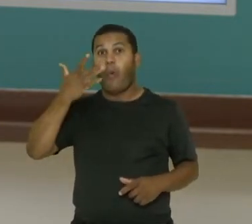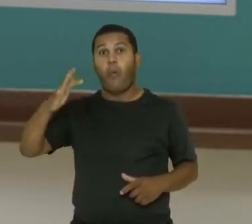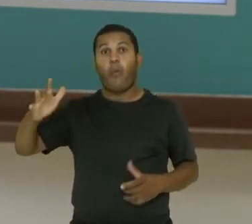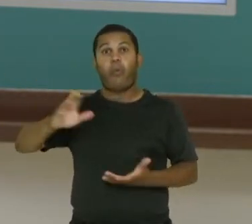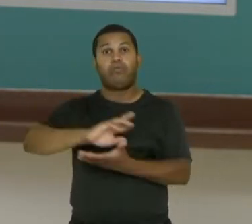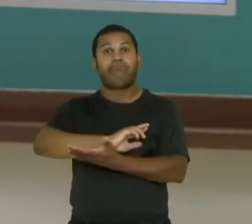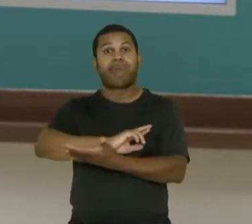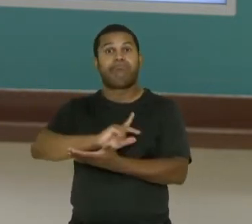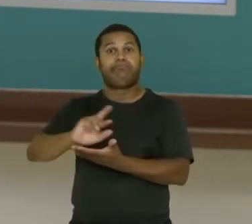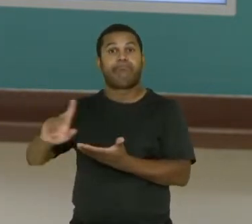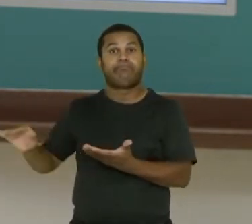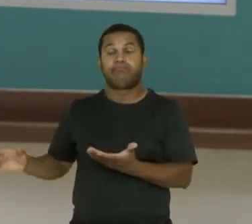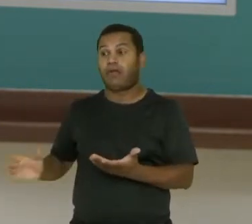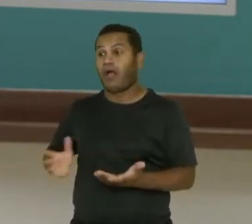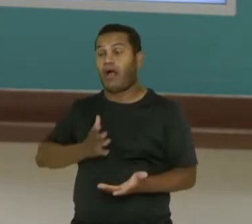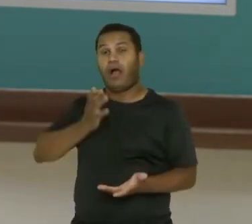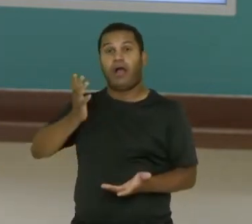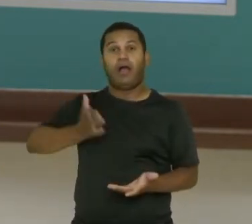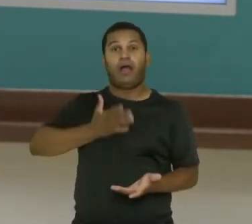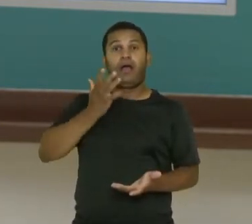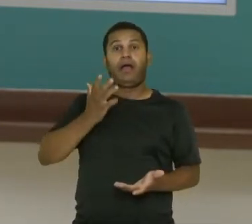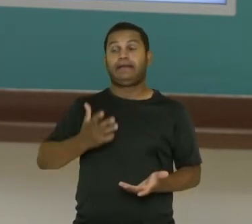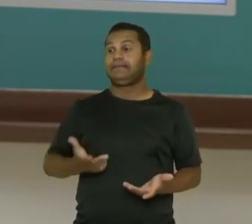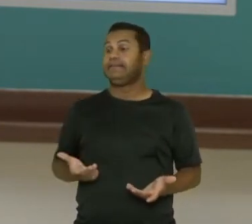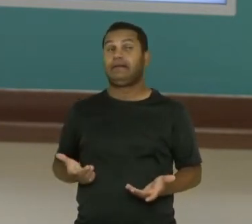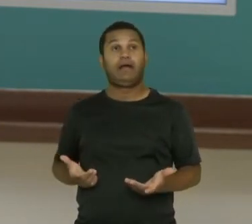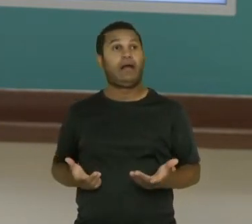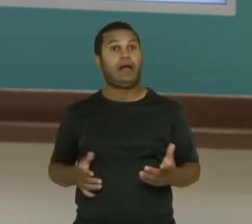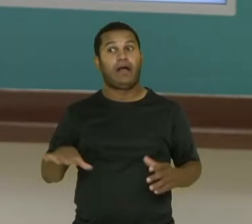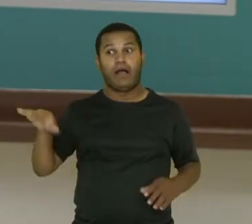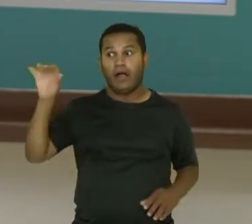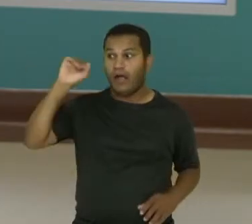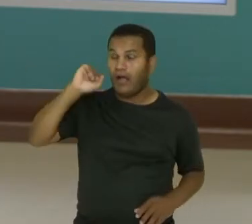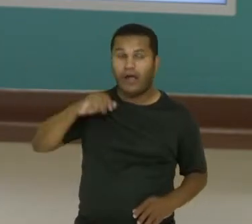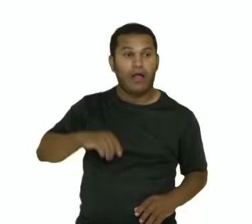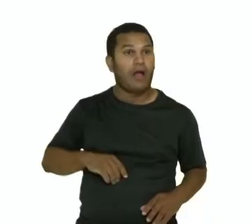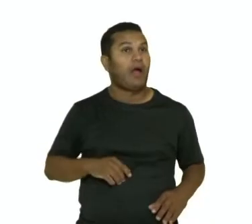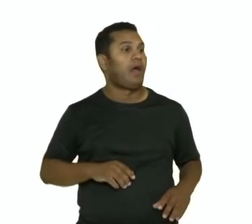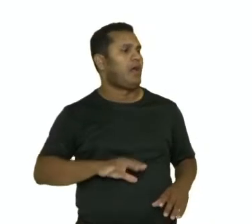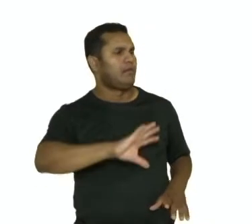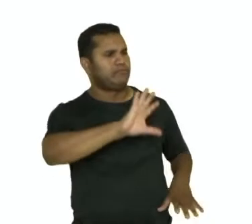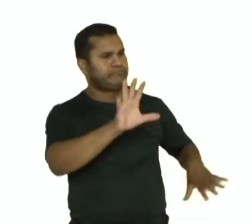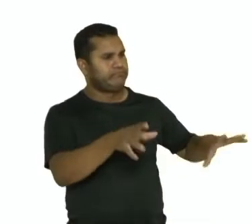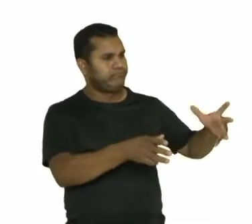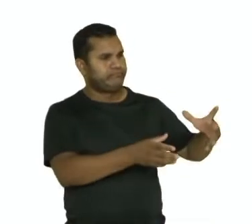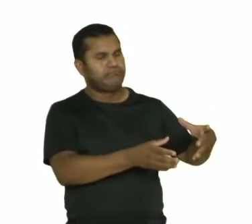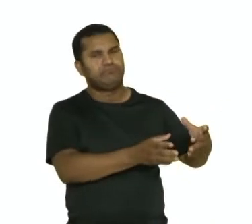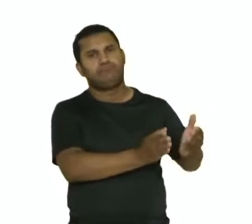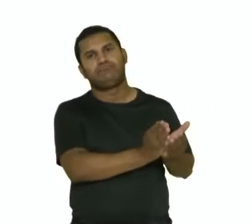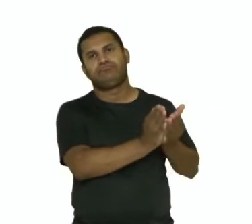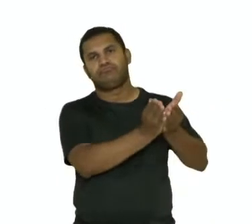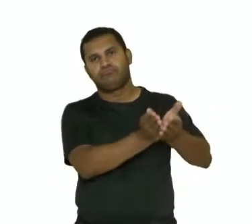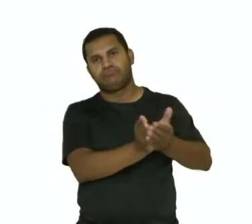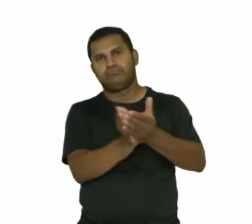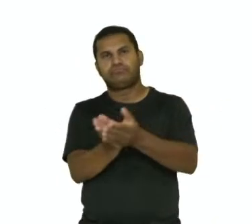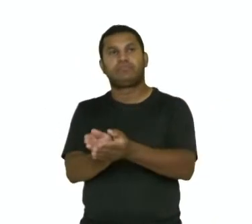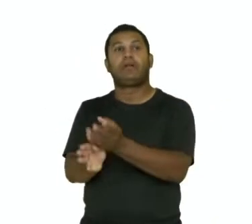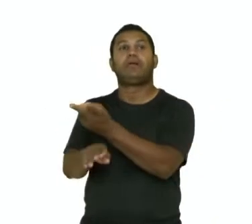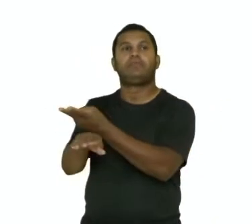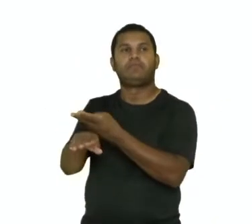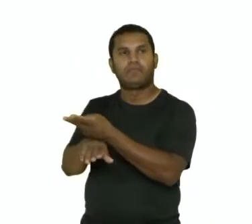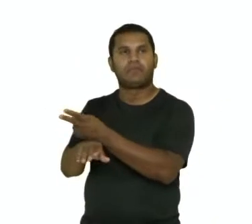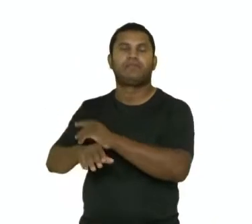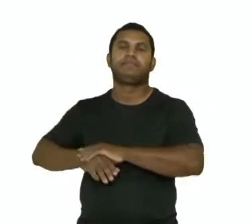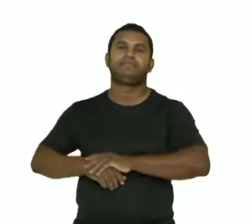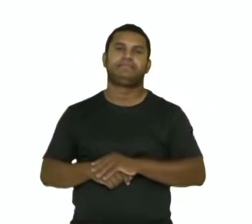riquíssimo, né? E obviamente enriquecer, né? Então veja aqui, ó. Com a morte do imperador, desencadeou-se assim uma crise